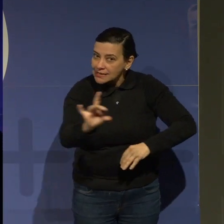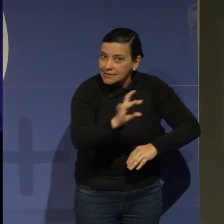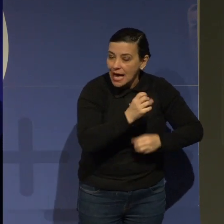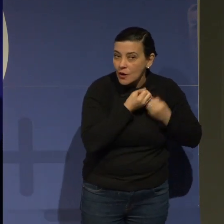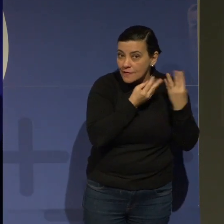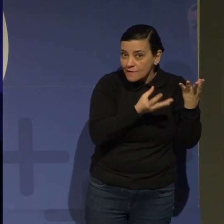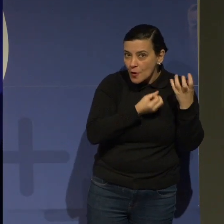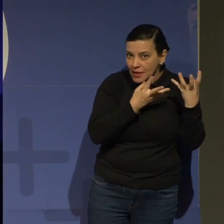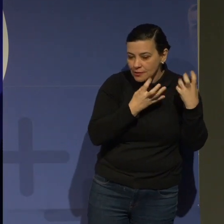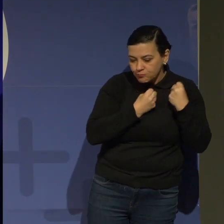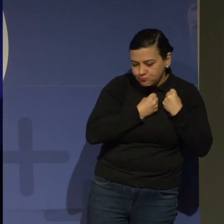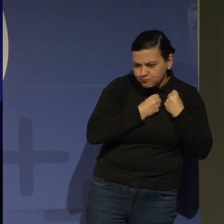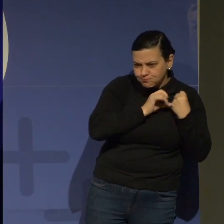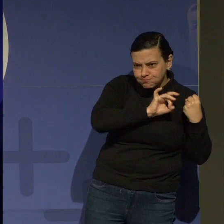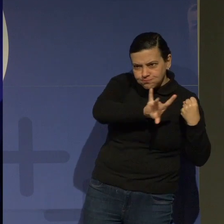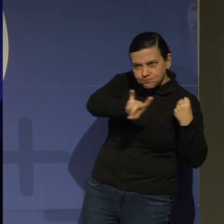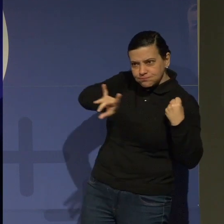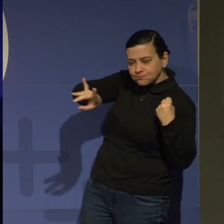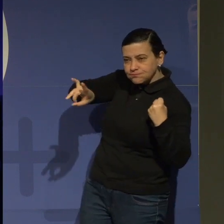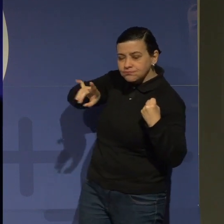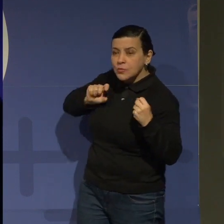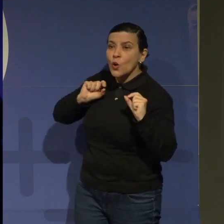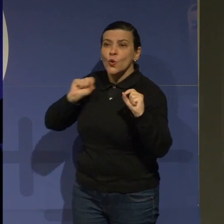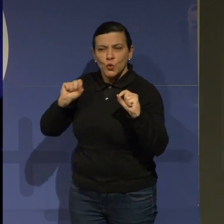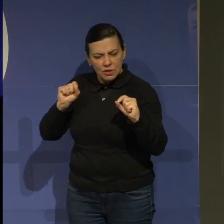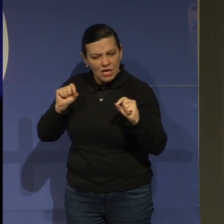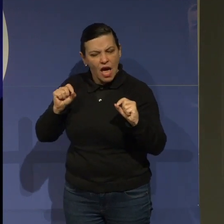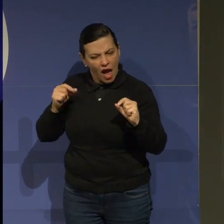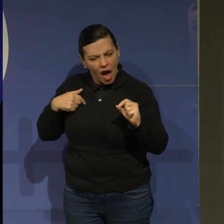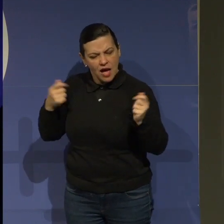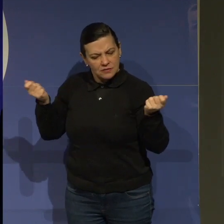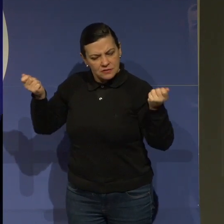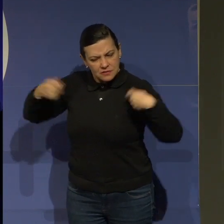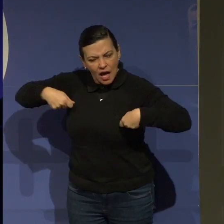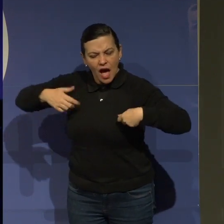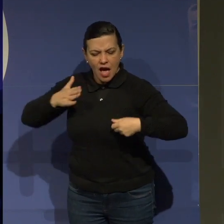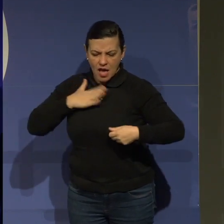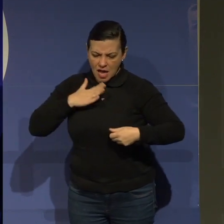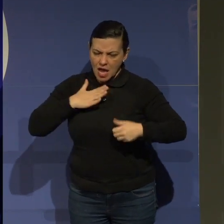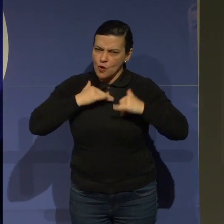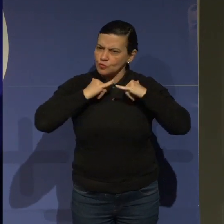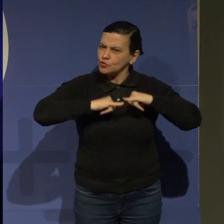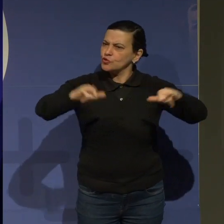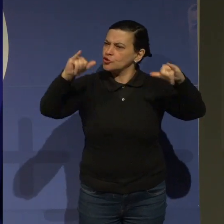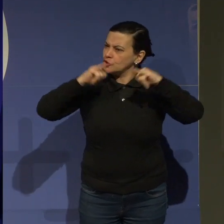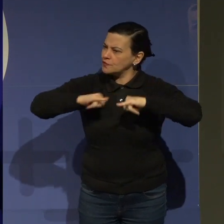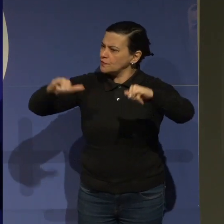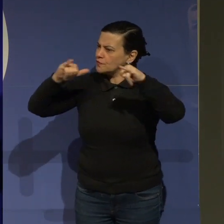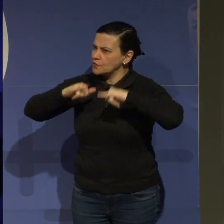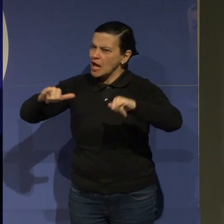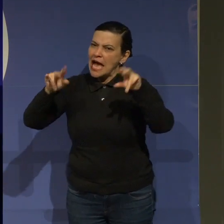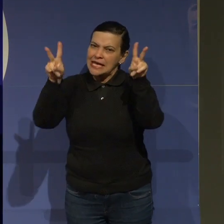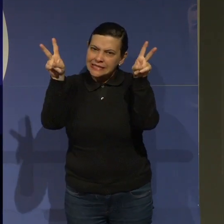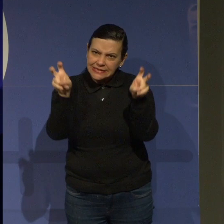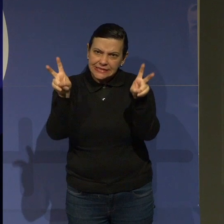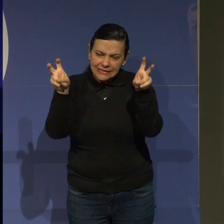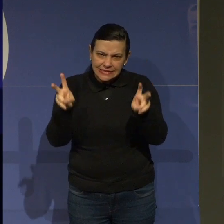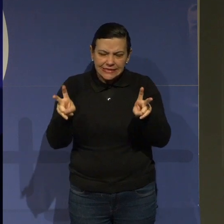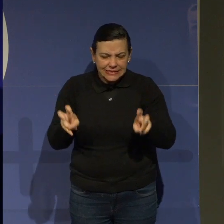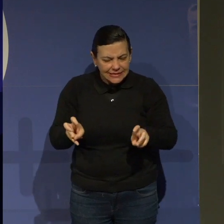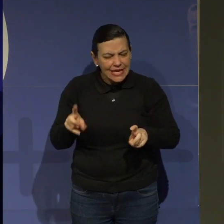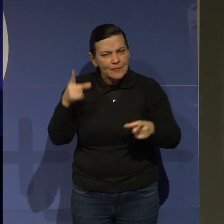e está na mão de cada um de nós fazer a divulgação sobre temas, sobre ideias